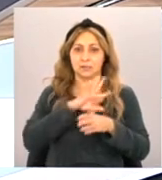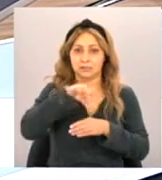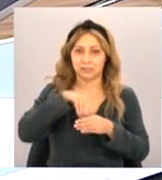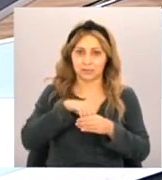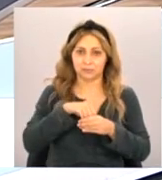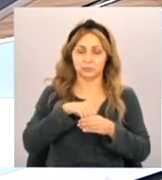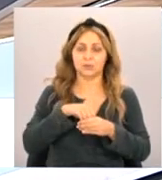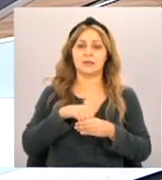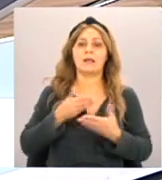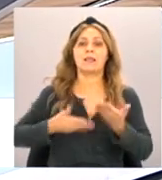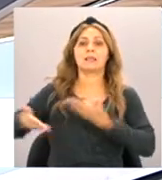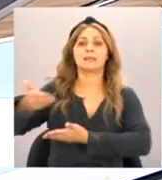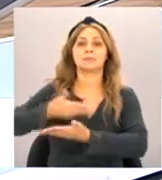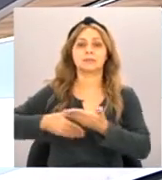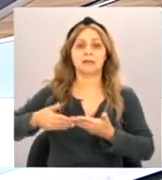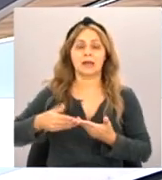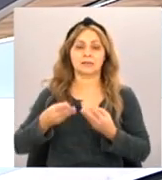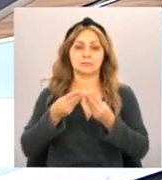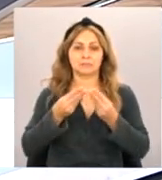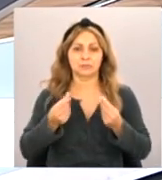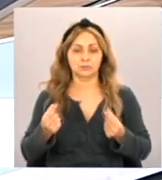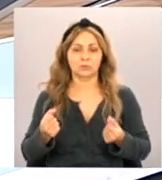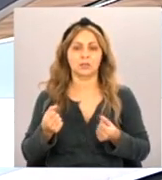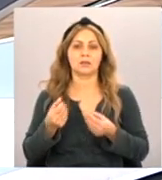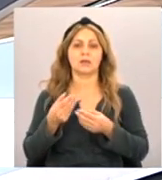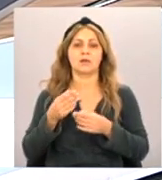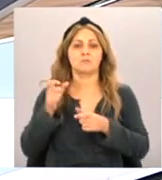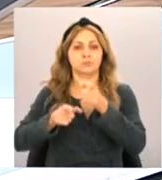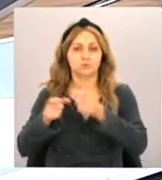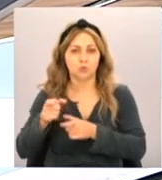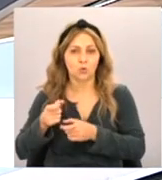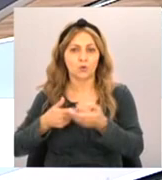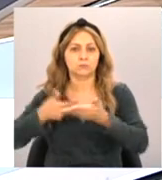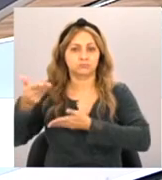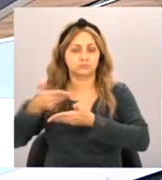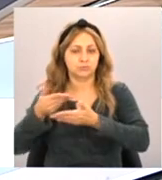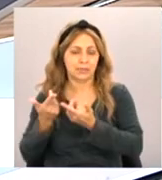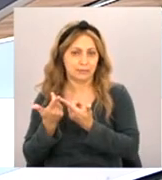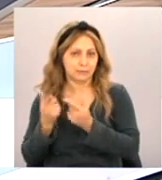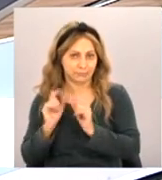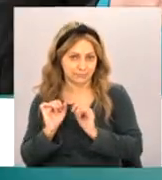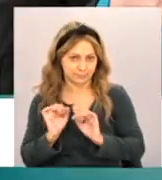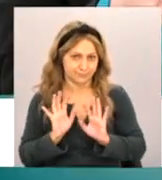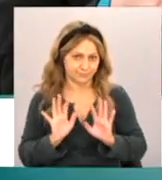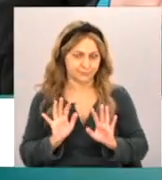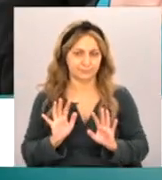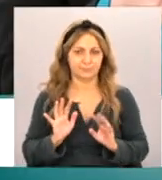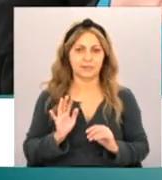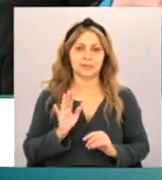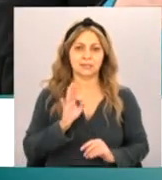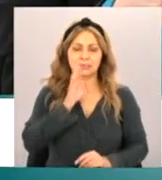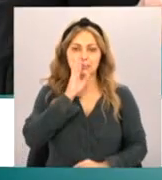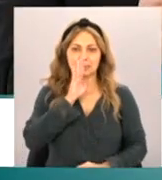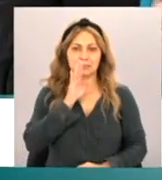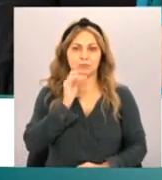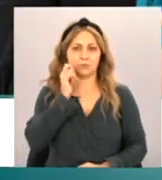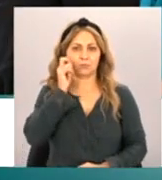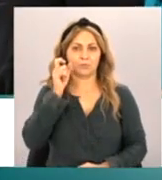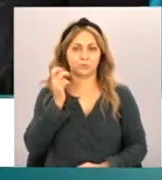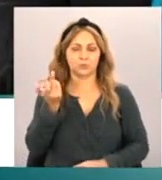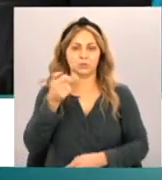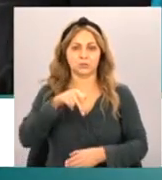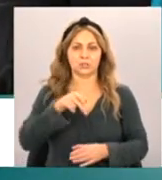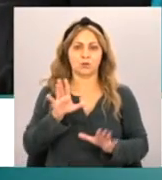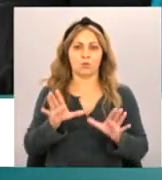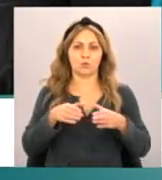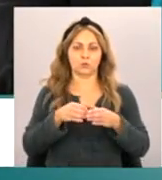serviços e capitais as pessoas hora de duas delas são afetadas por esta medida importante é de prever que a resposta de alguém que chegam conselho europeu